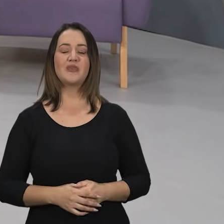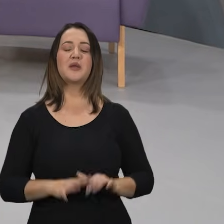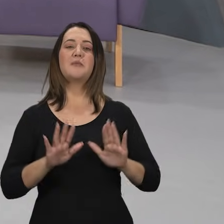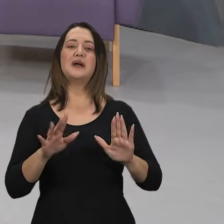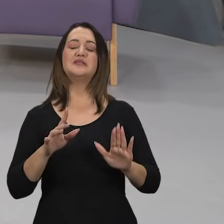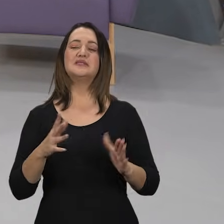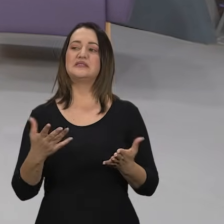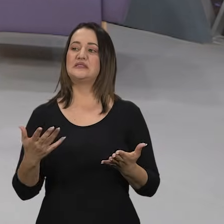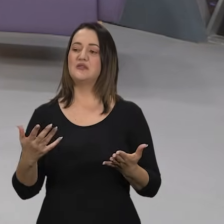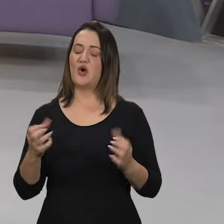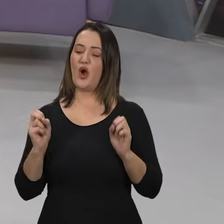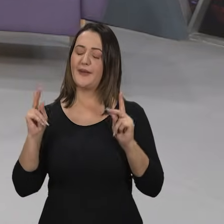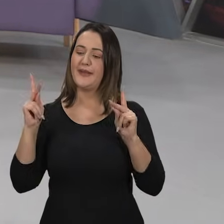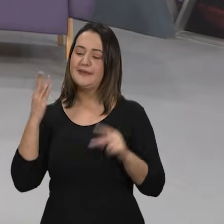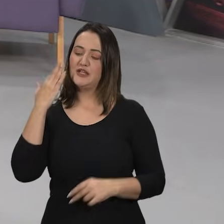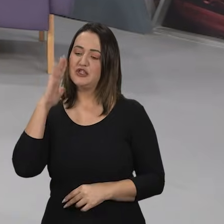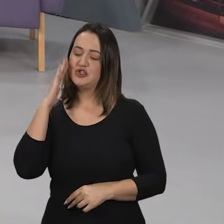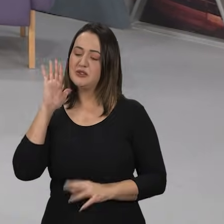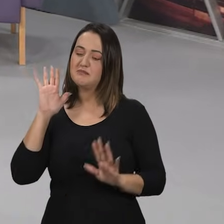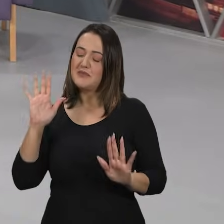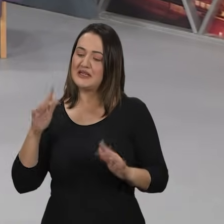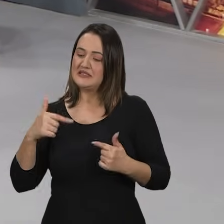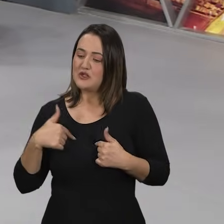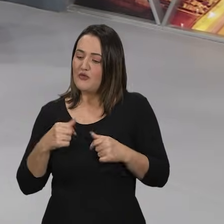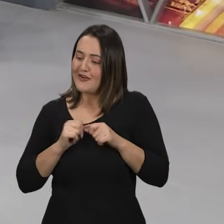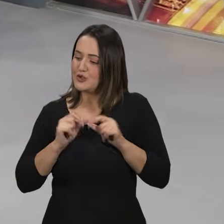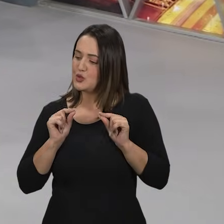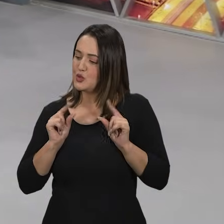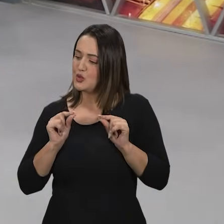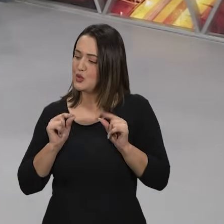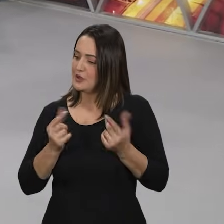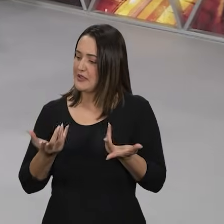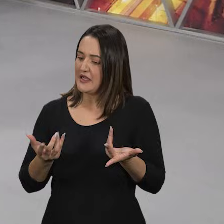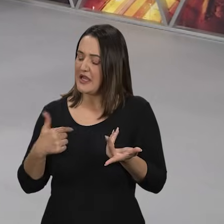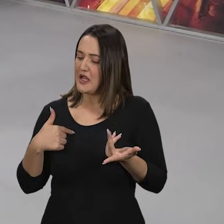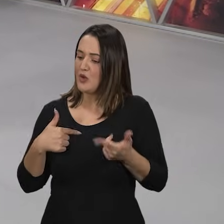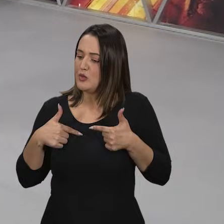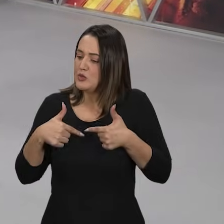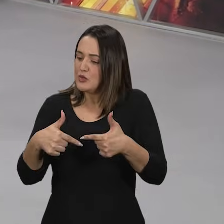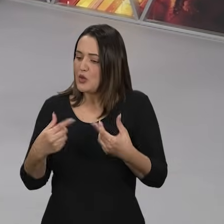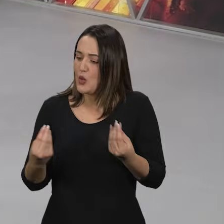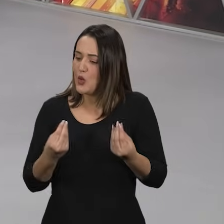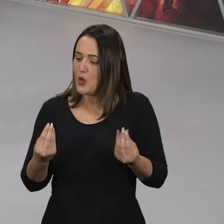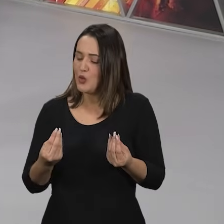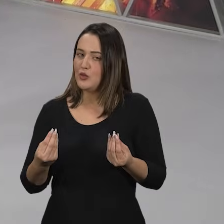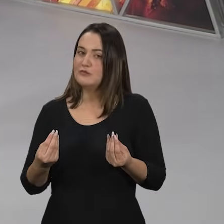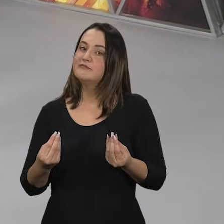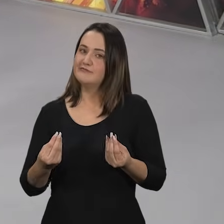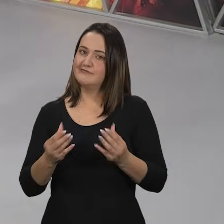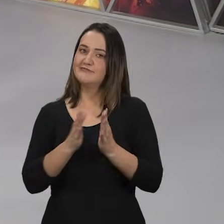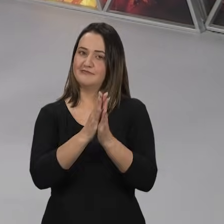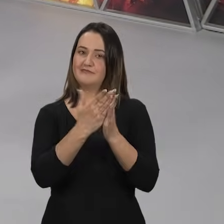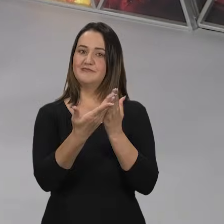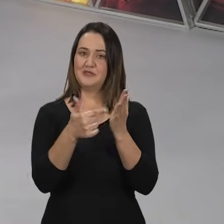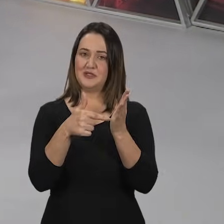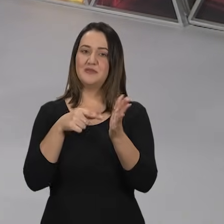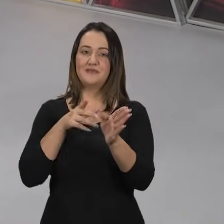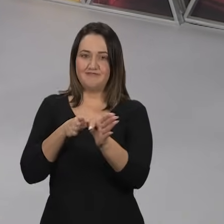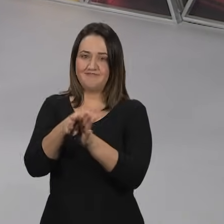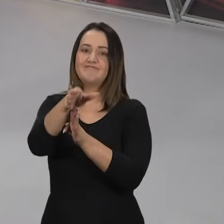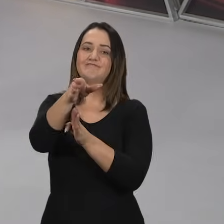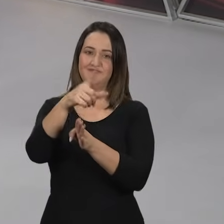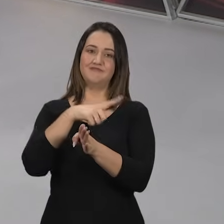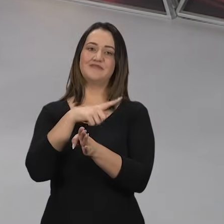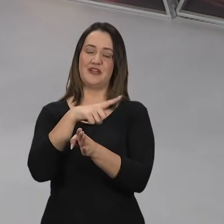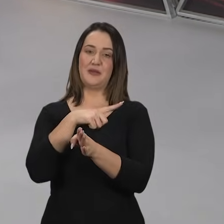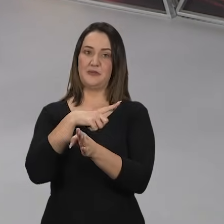Nesse caso, o que fazer? Como deveríamos agir? A Bíblia fala sobre isso. E eu gostaria que